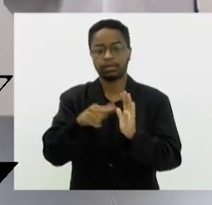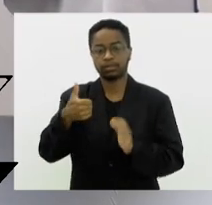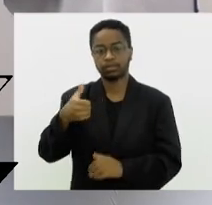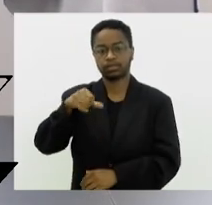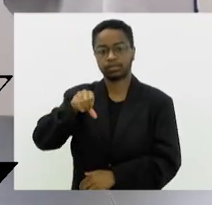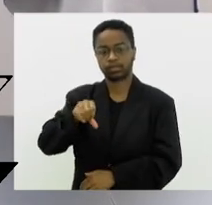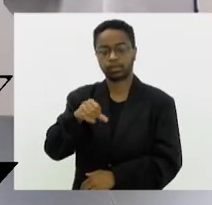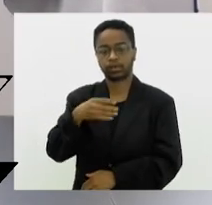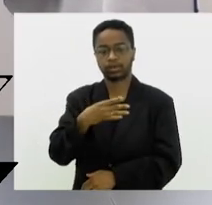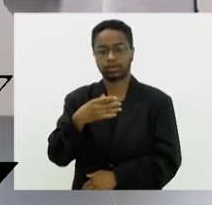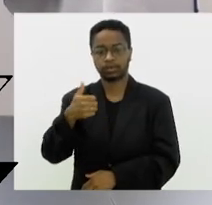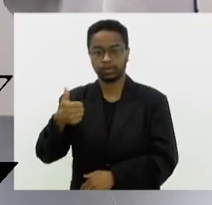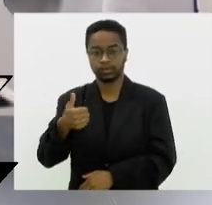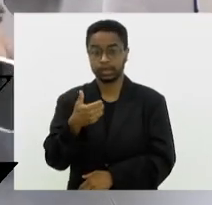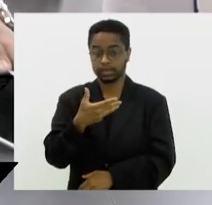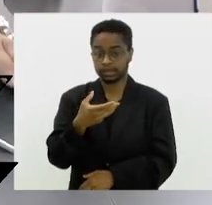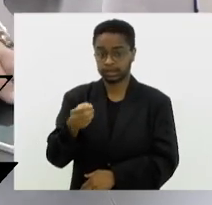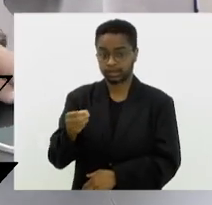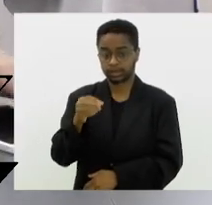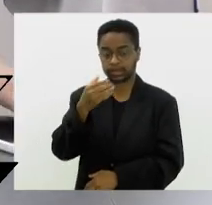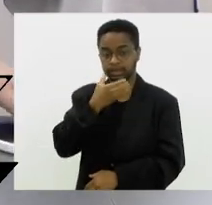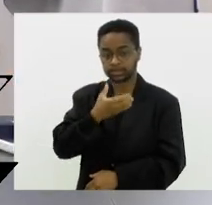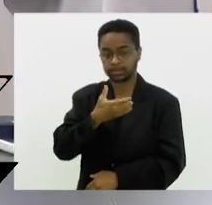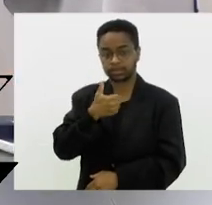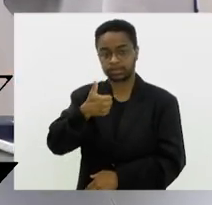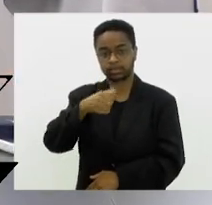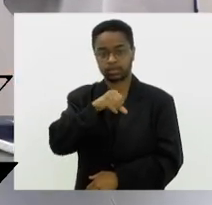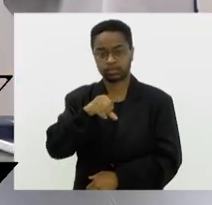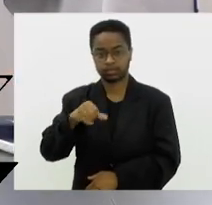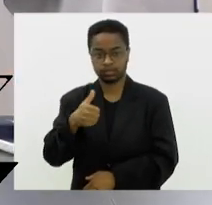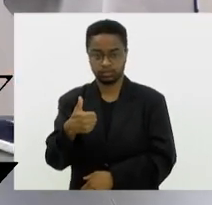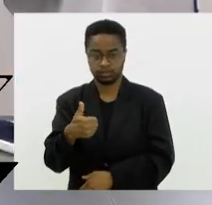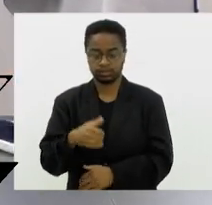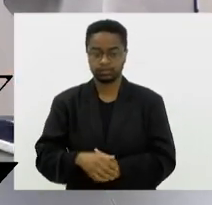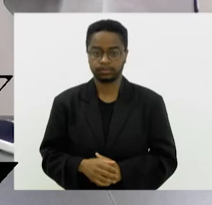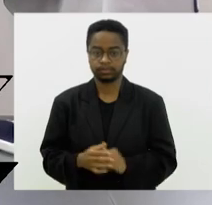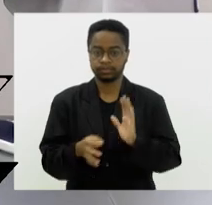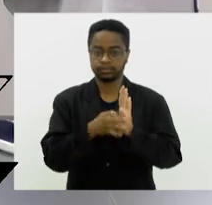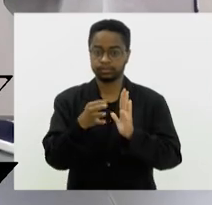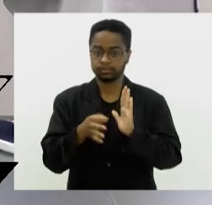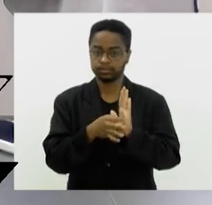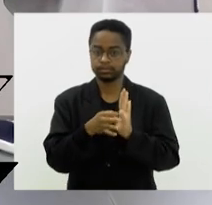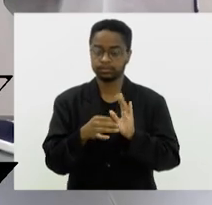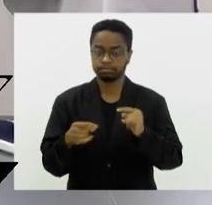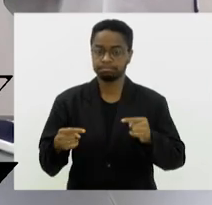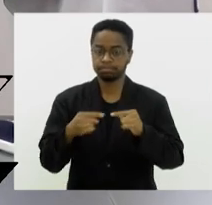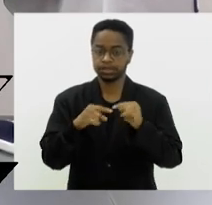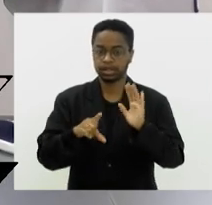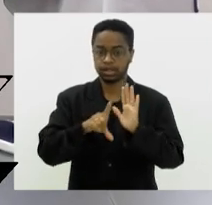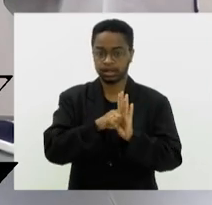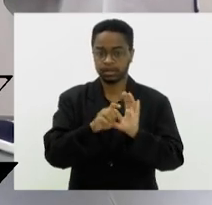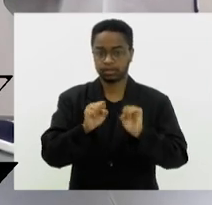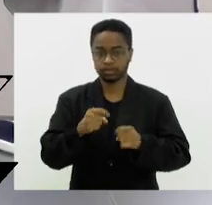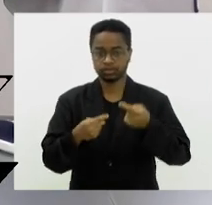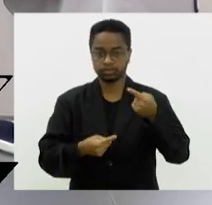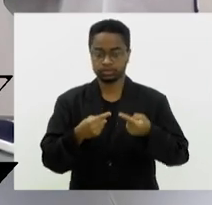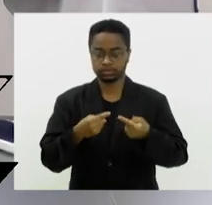1941, de 30 de dezembro de 91. Parecer é pela legalidade em